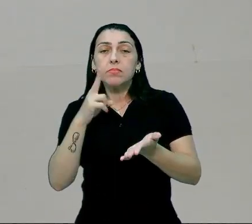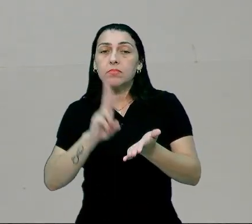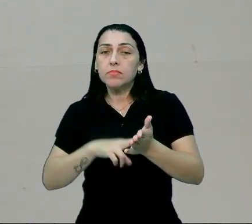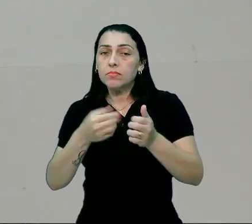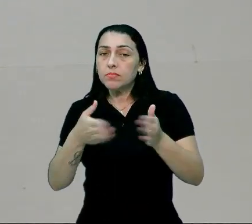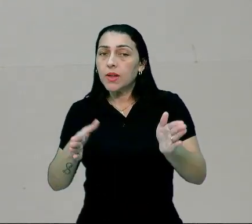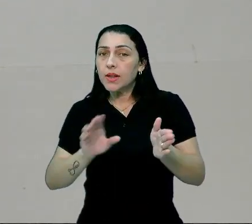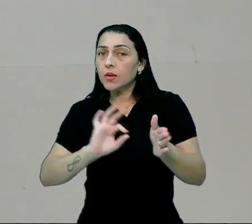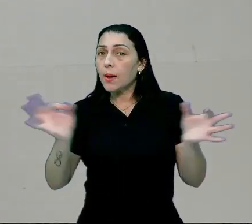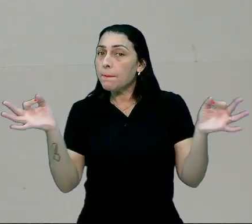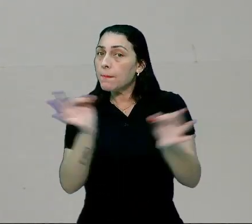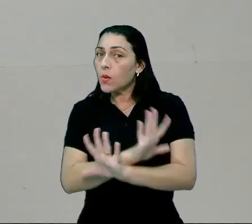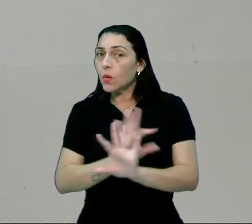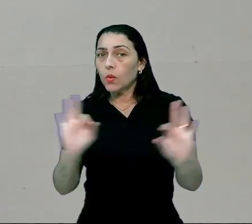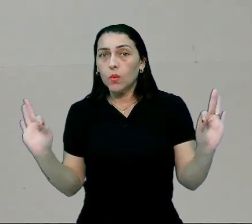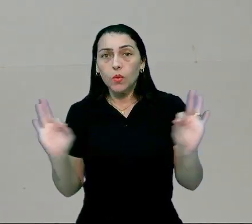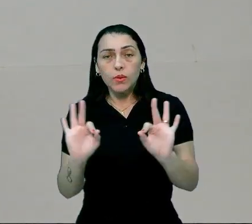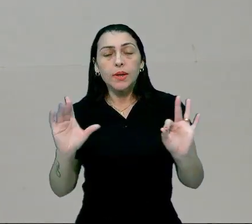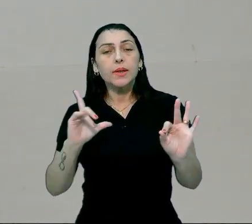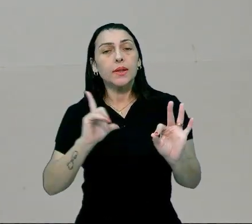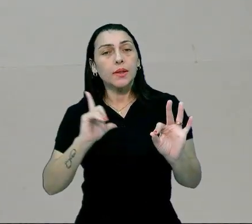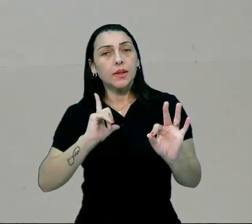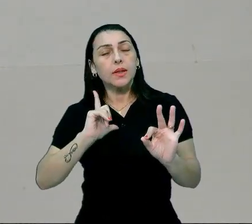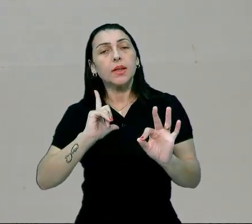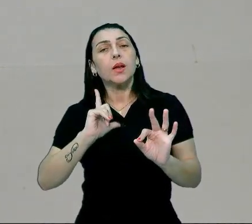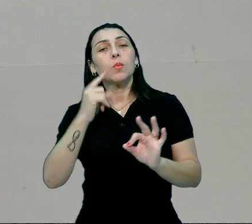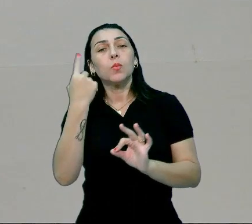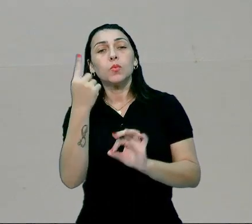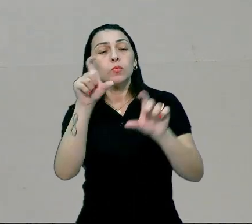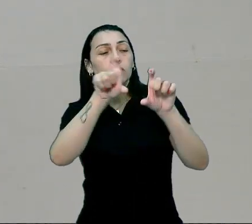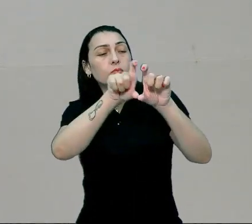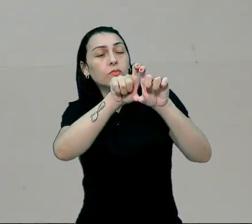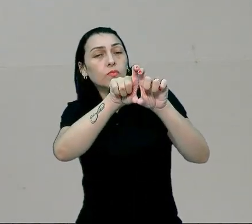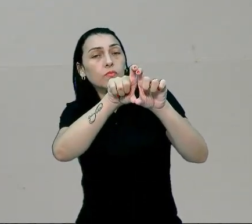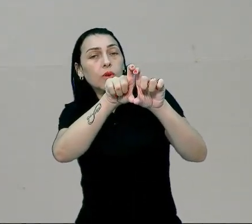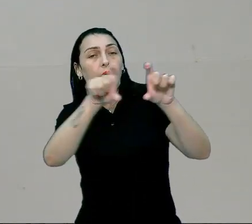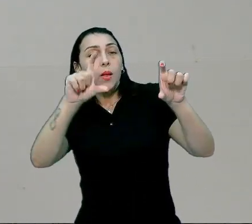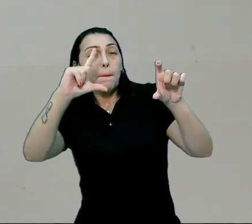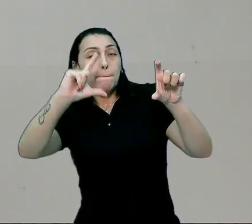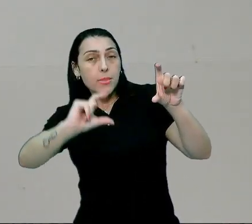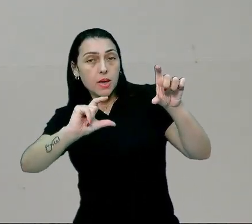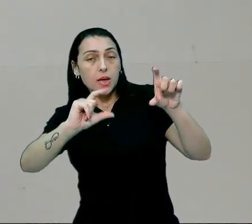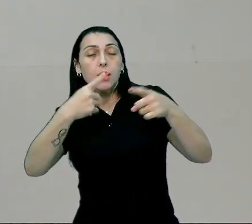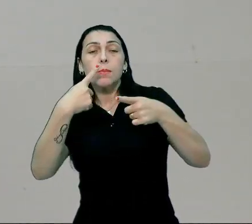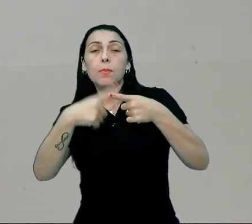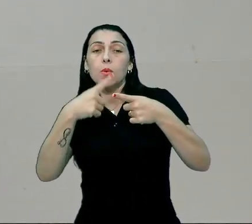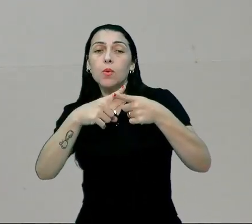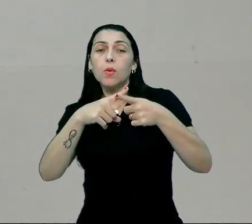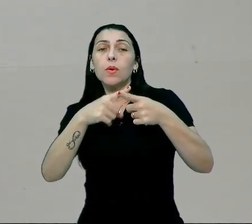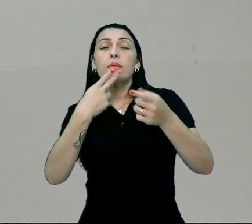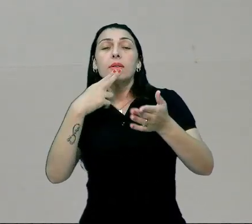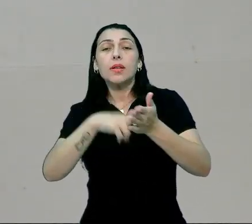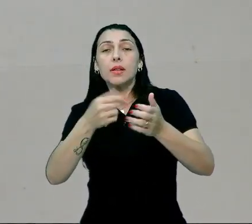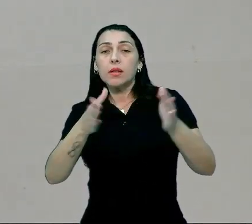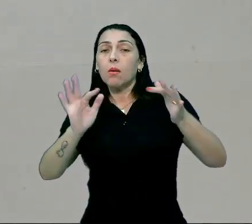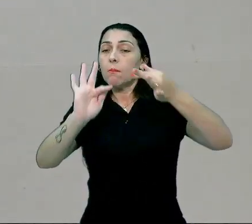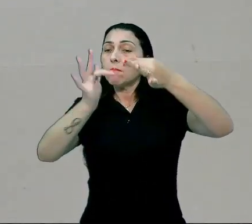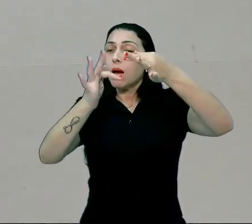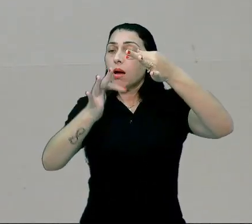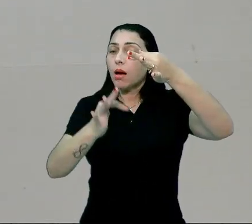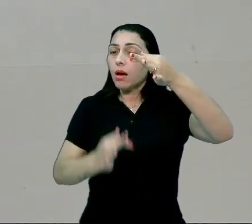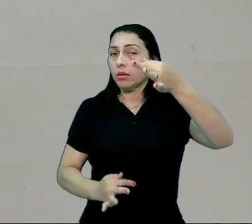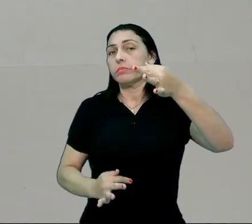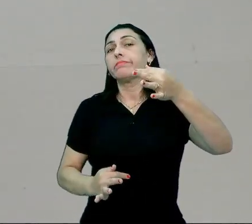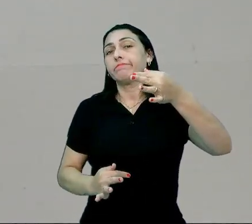ela não está completa. Nós temos aí um fragmento, uma pequena parte, porque geralmente as cartas argumentativas elas são um